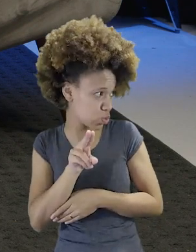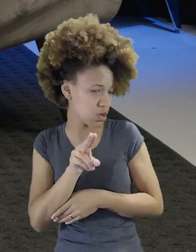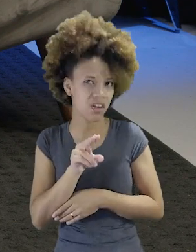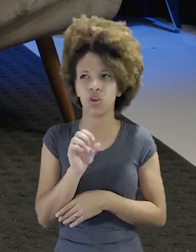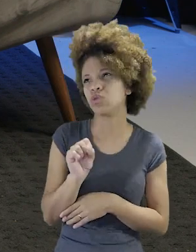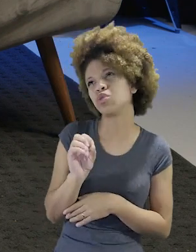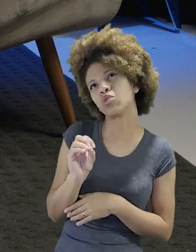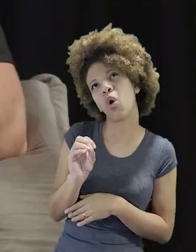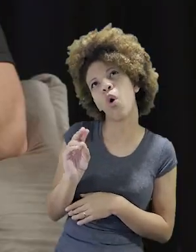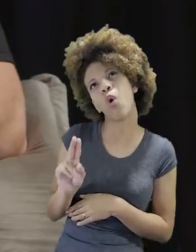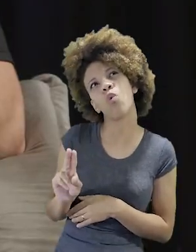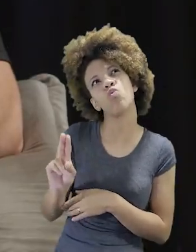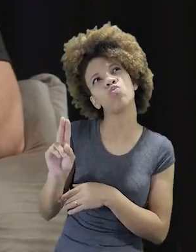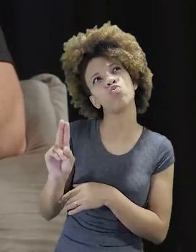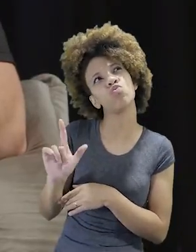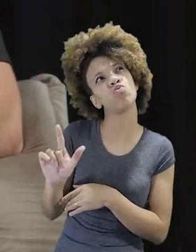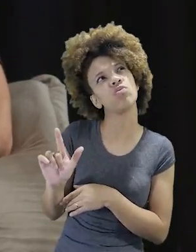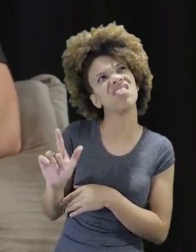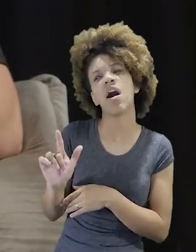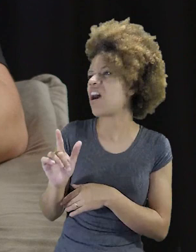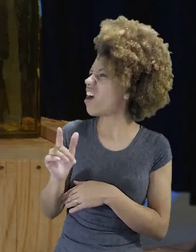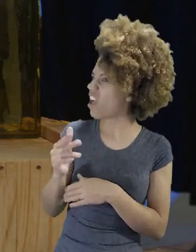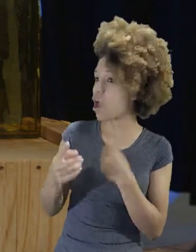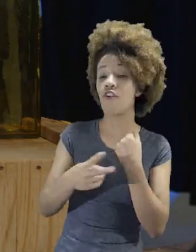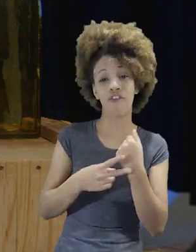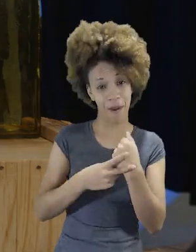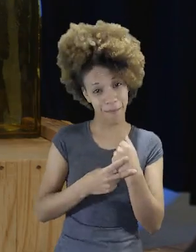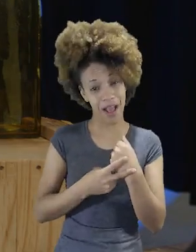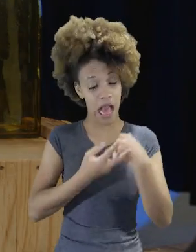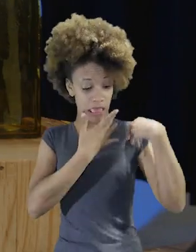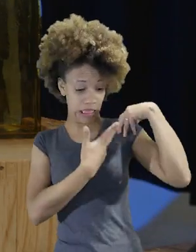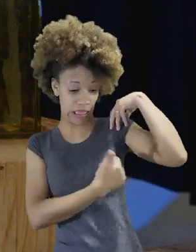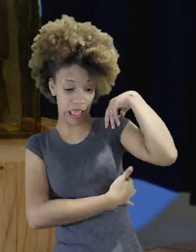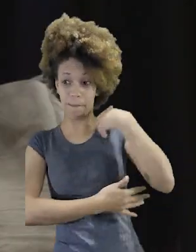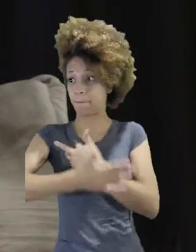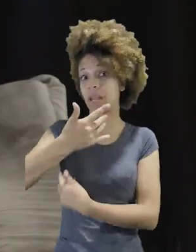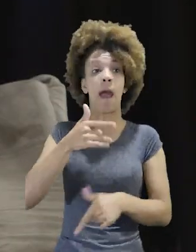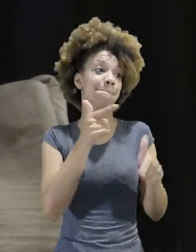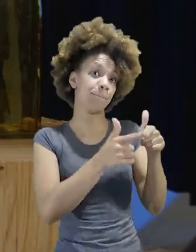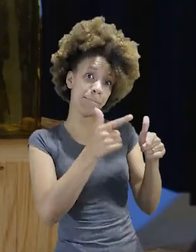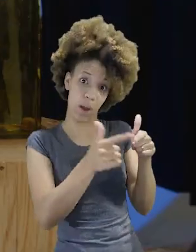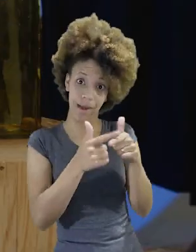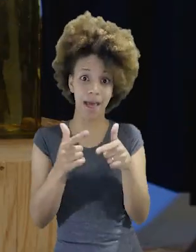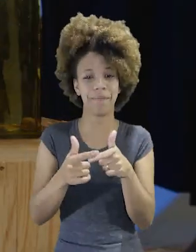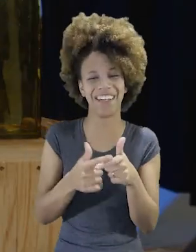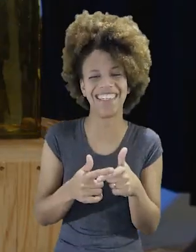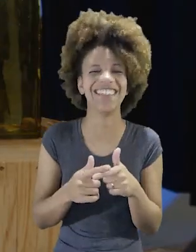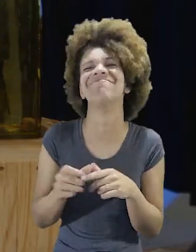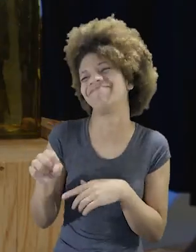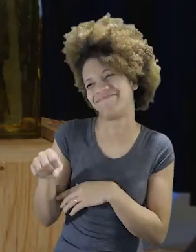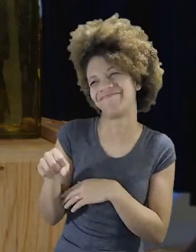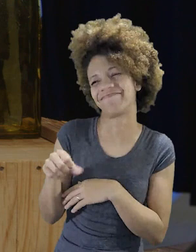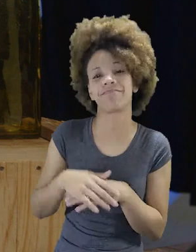transpirar ele foi criado porque tá tendo um problema aqui é exatamente então responde a pergunta vamos lá vamos falar sobre o Racionais